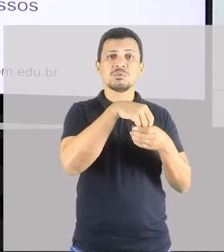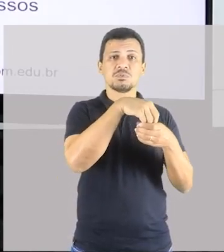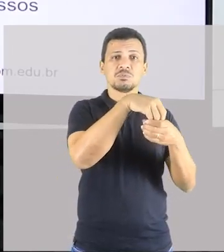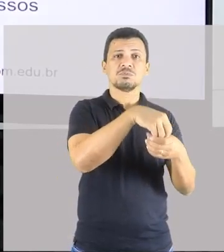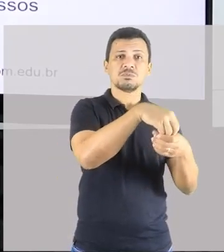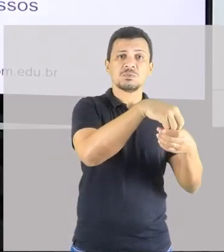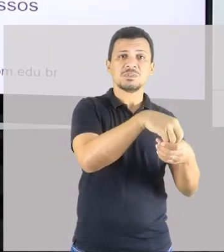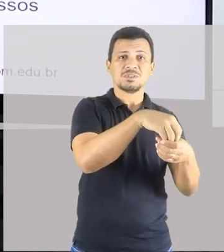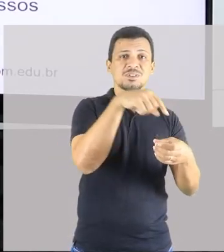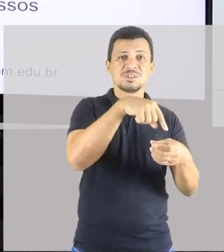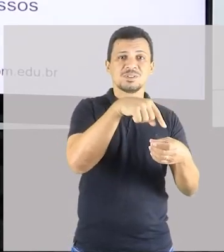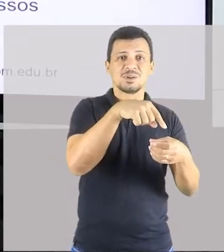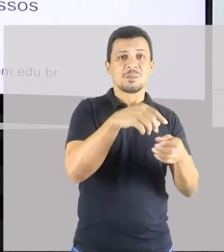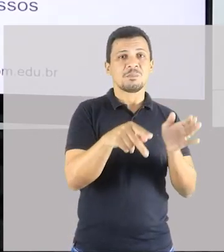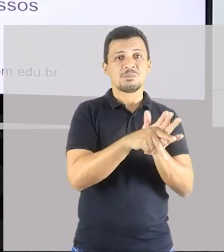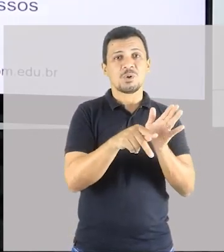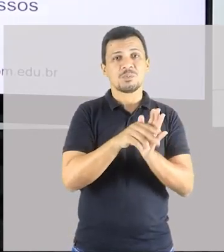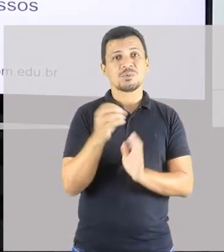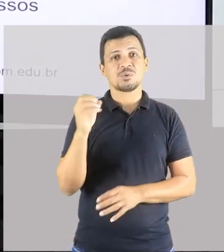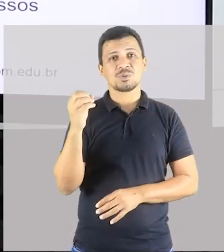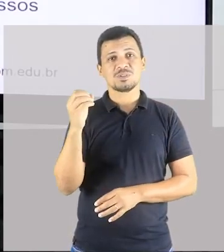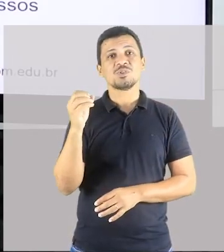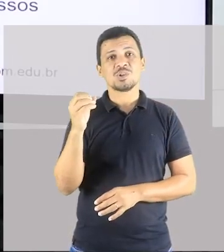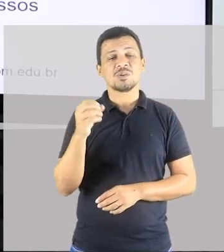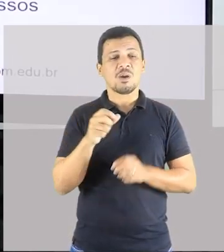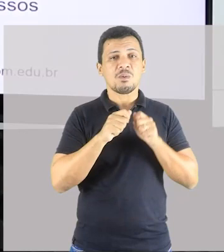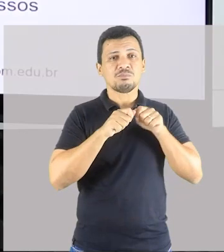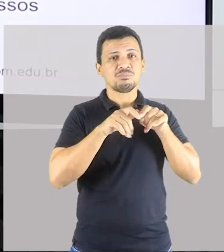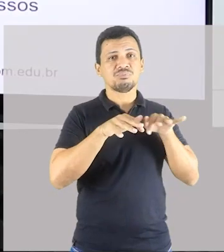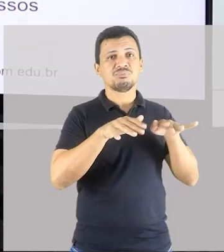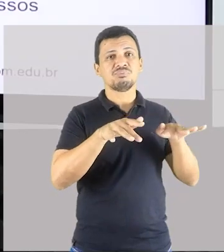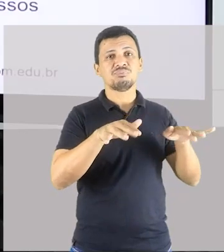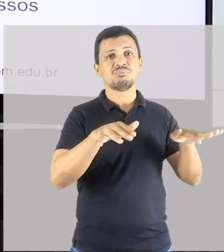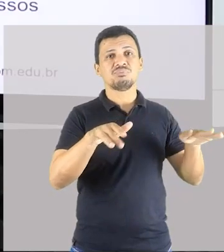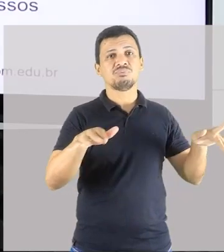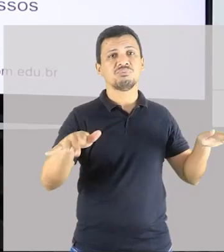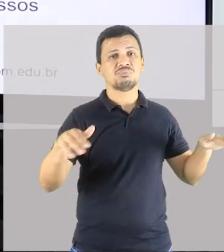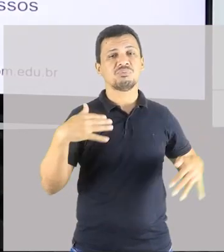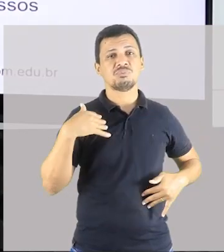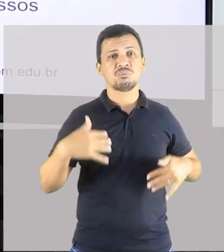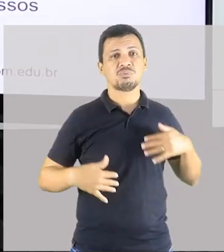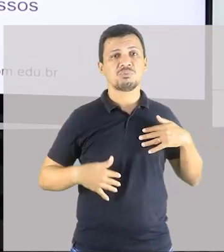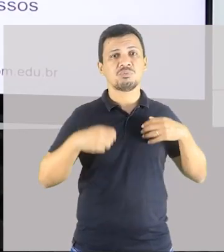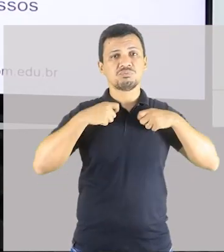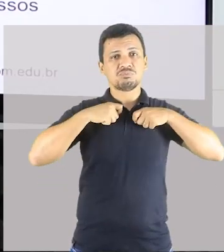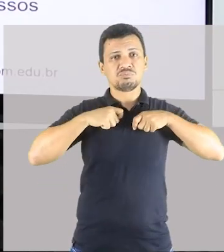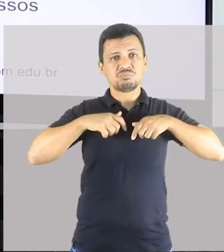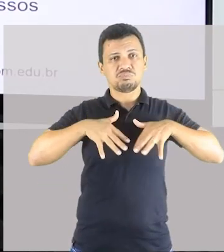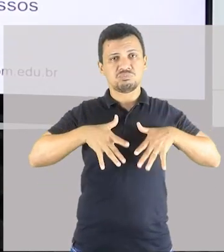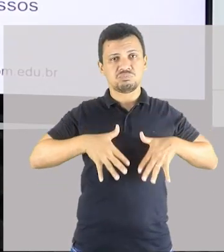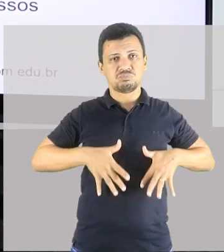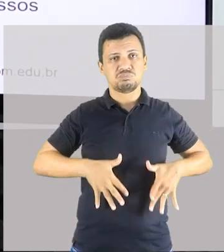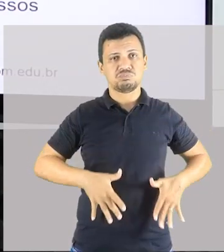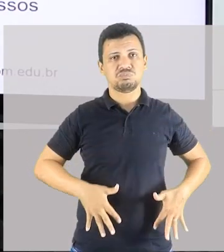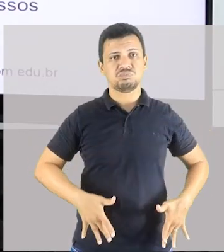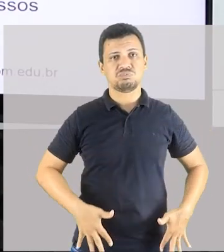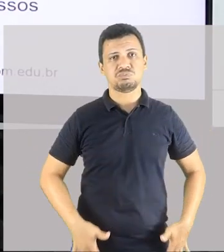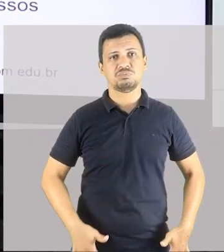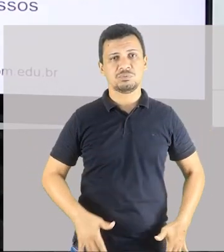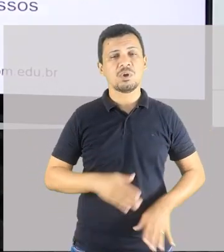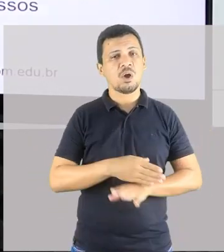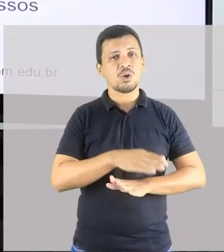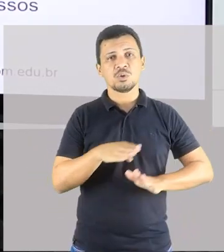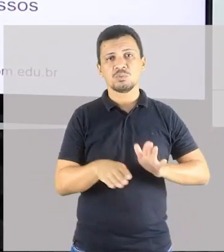de carregadores de oxigênio, que vai estar sendo distribuído pela corrente sanguínea para todas as musculaturas